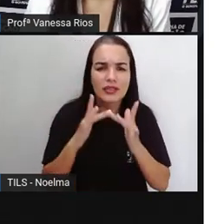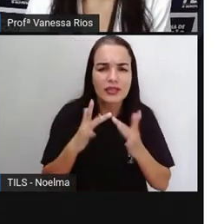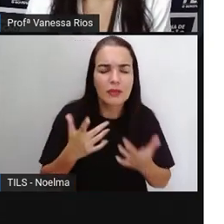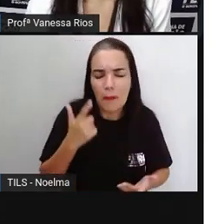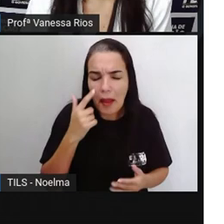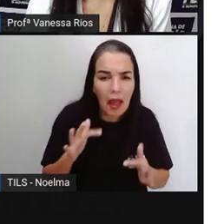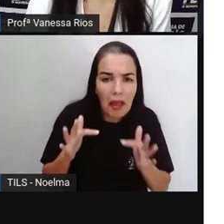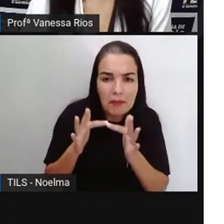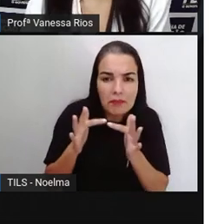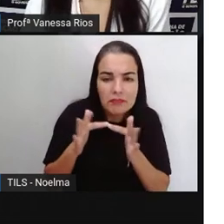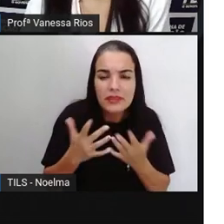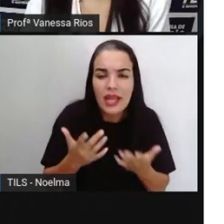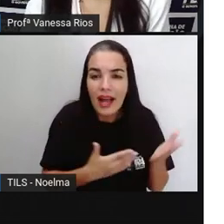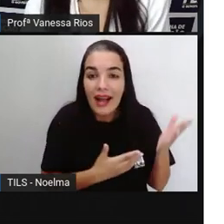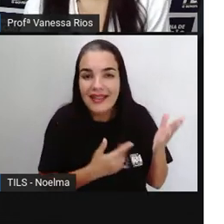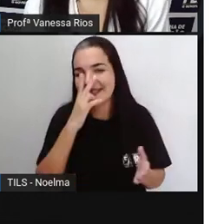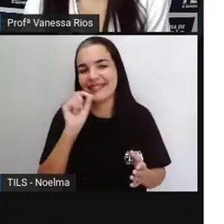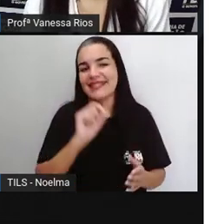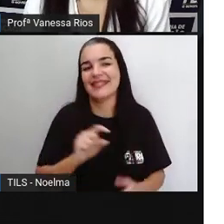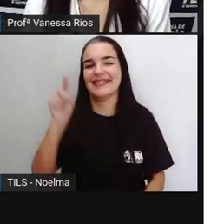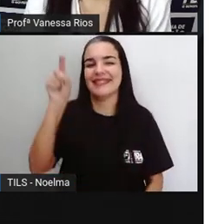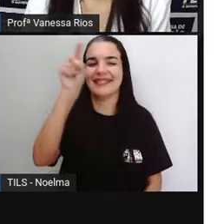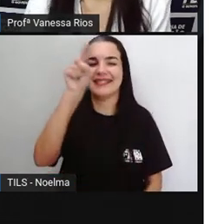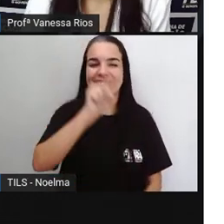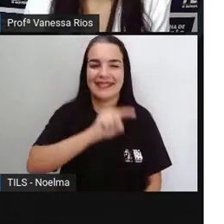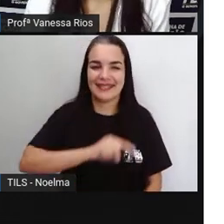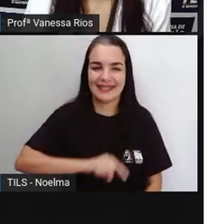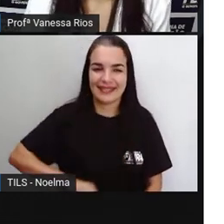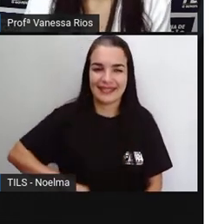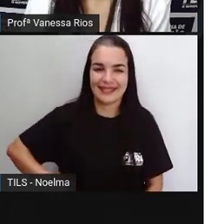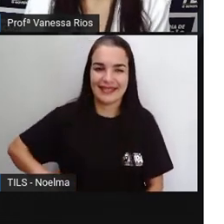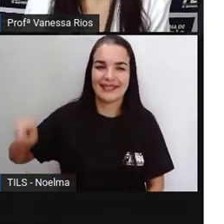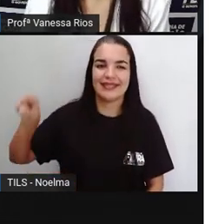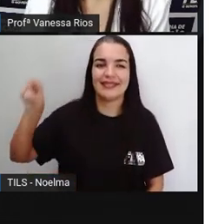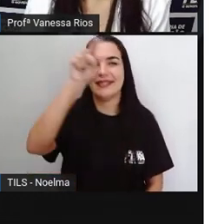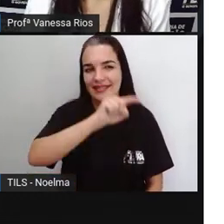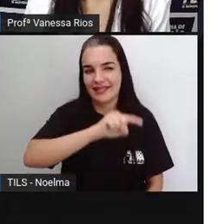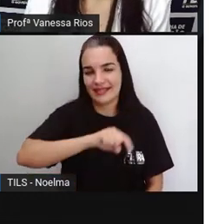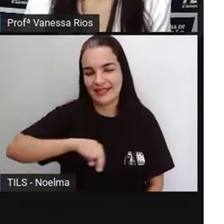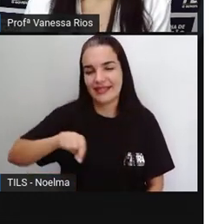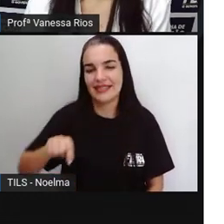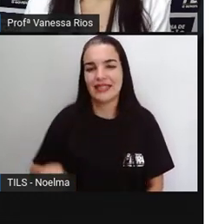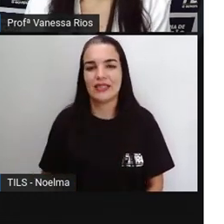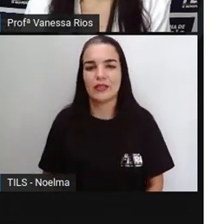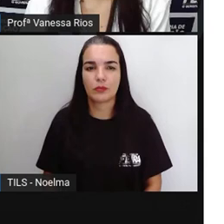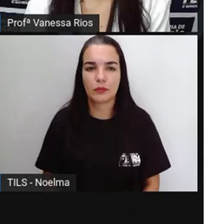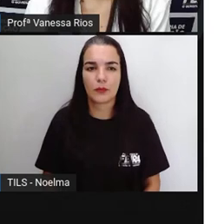relacionar. É, a gente percebe a presença do círculo.